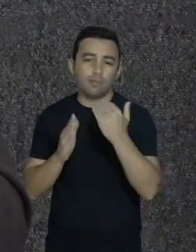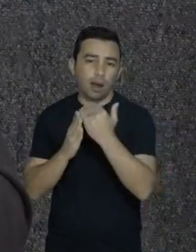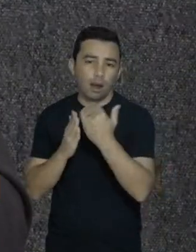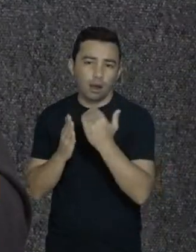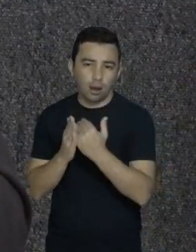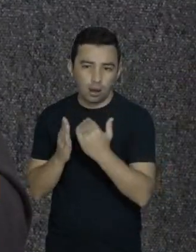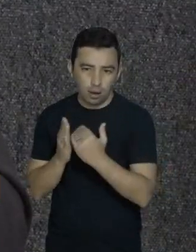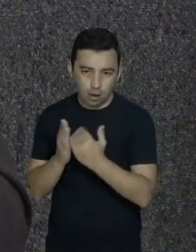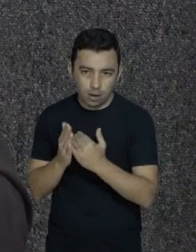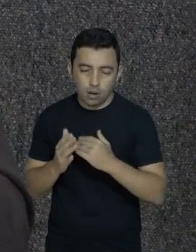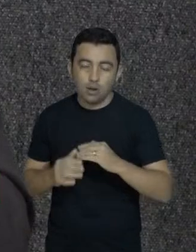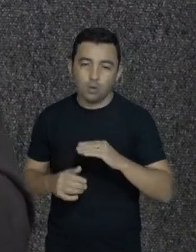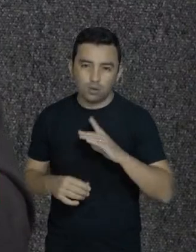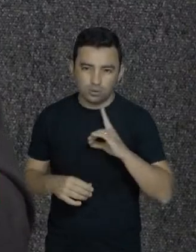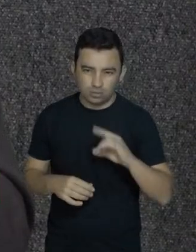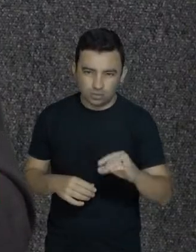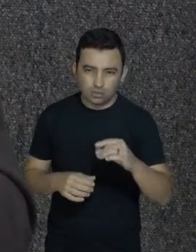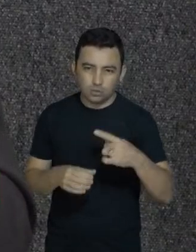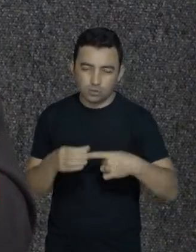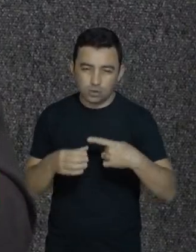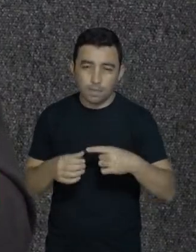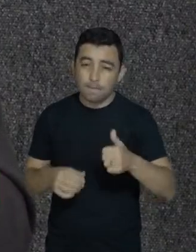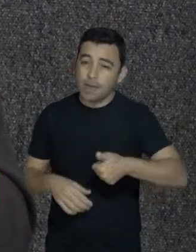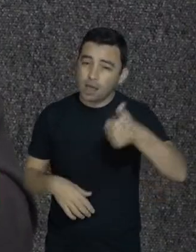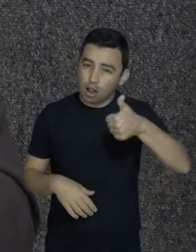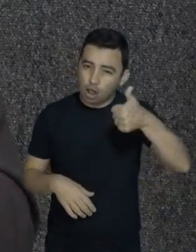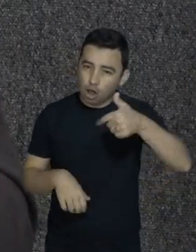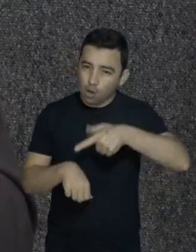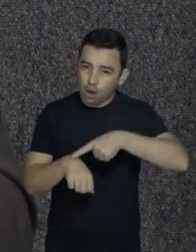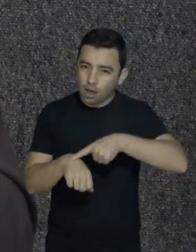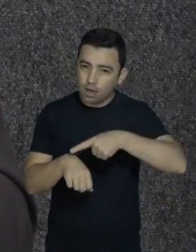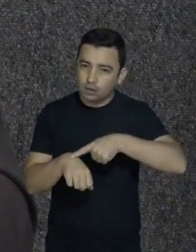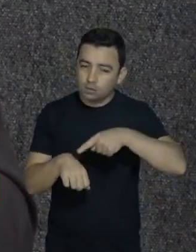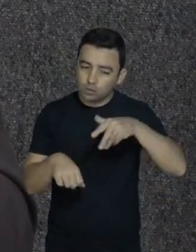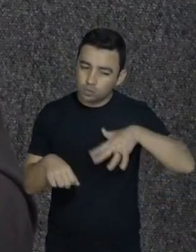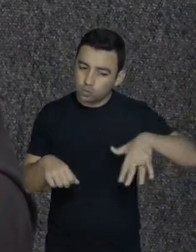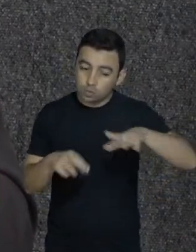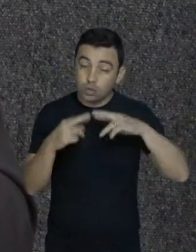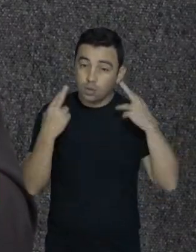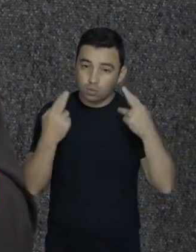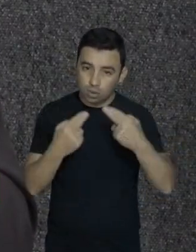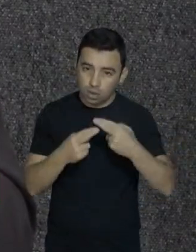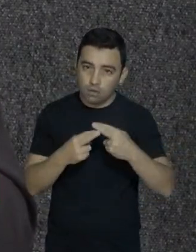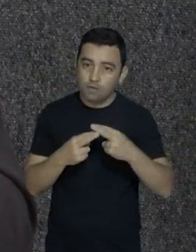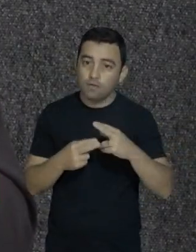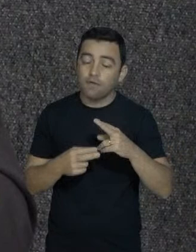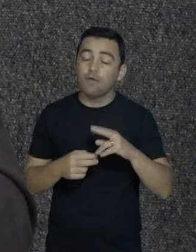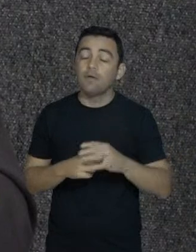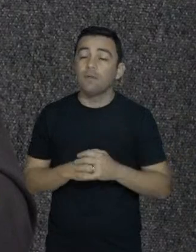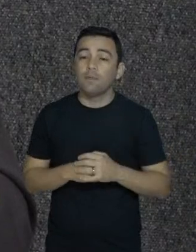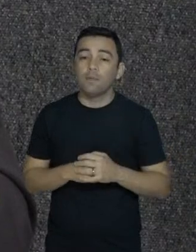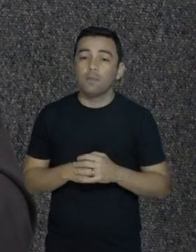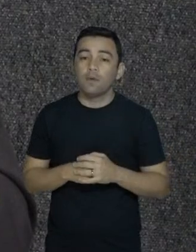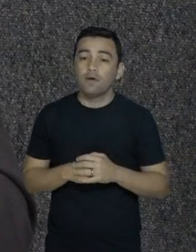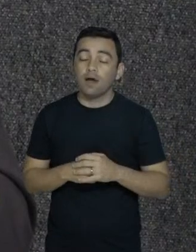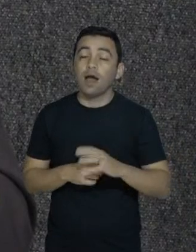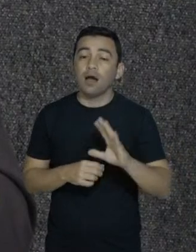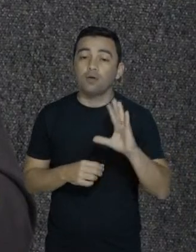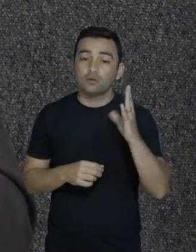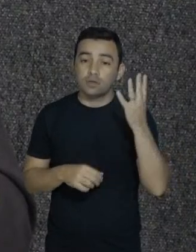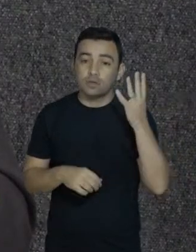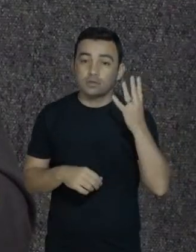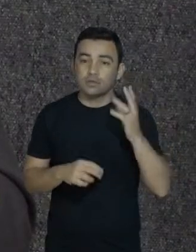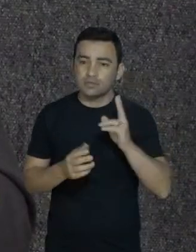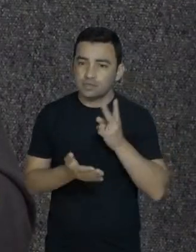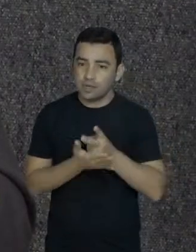para melhorar os agendamentos e horários nossas reuniões quando houverem quando houver acontecerão na primeira